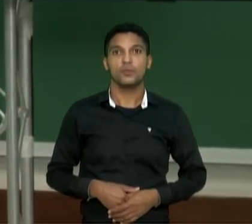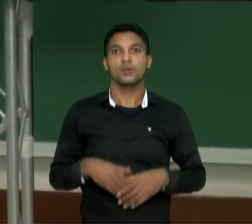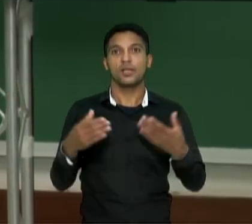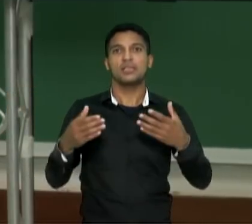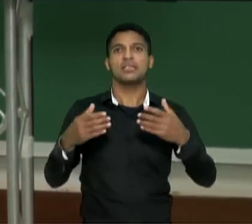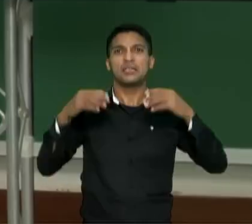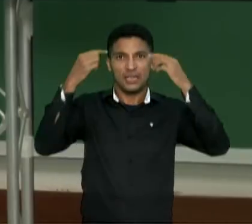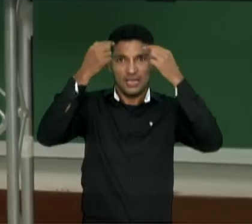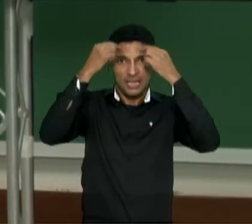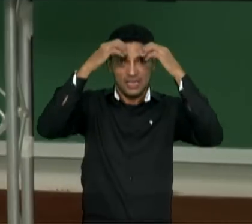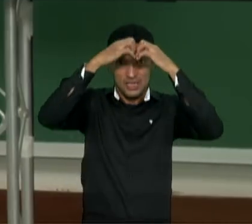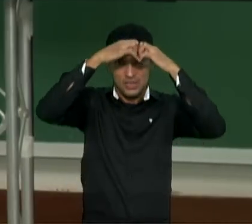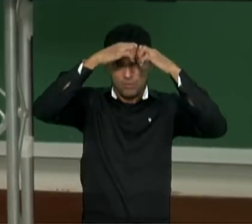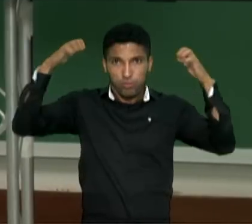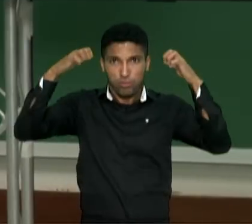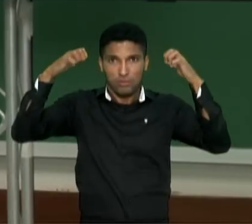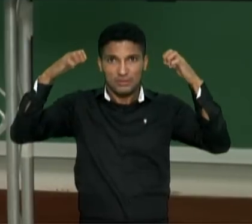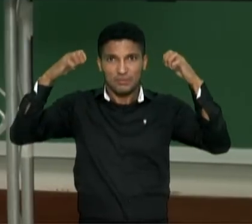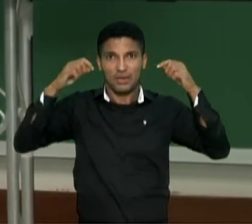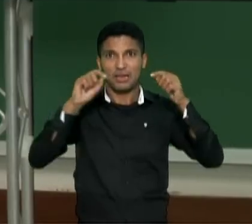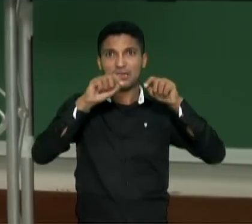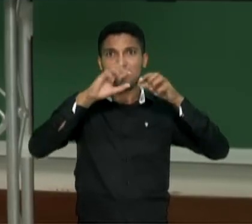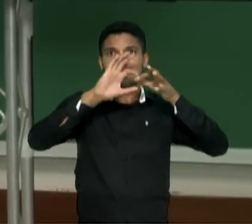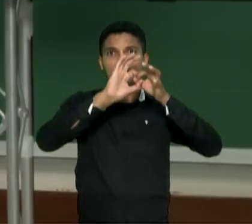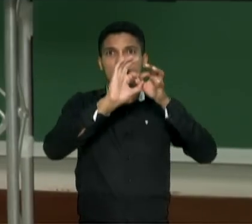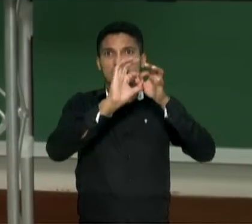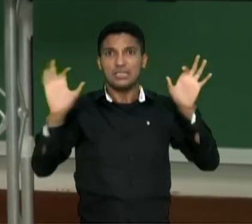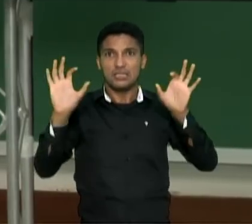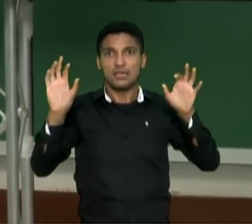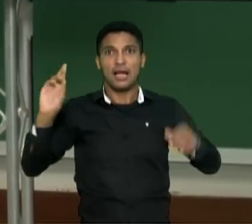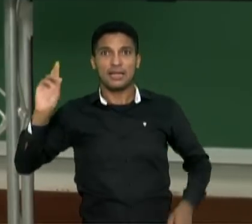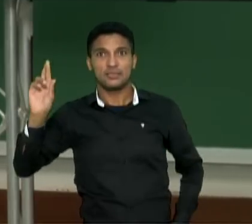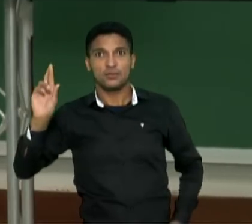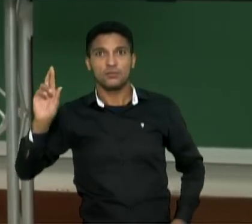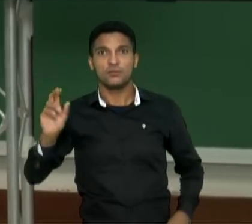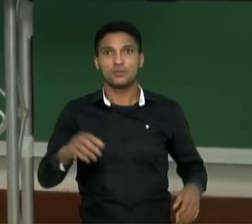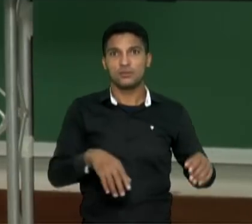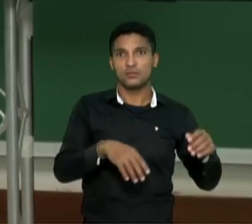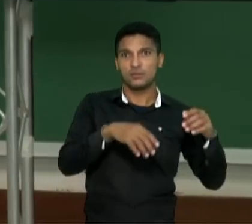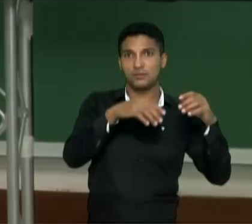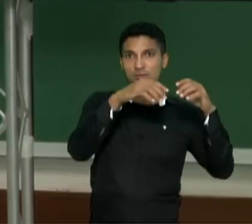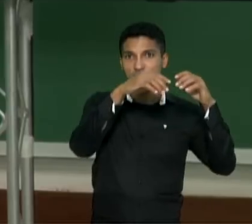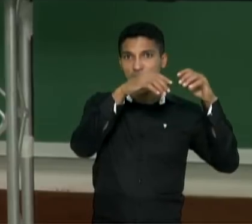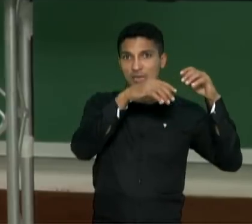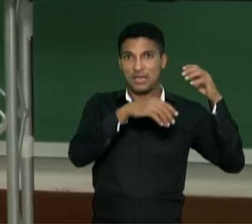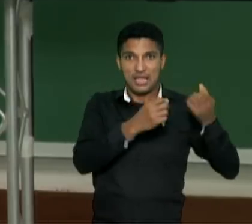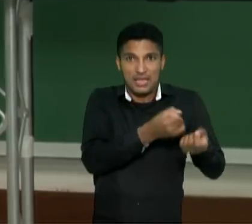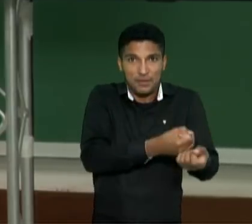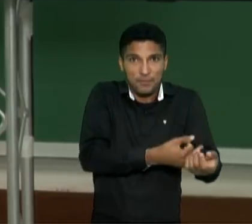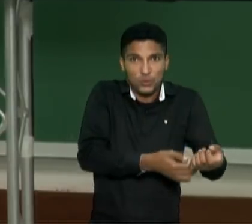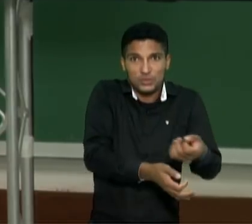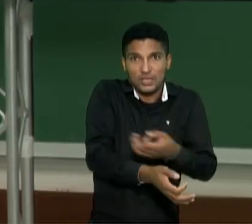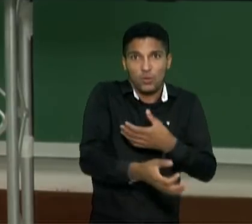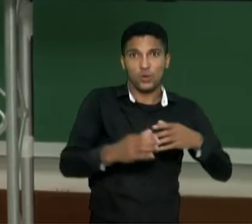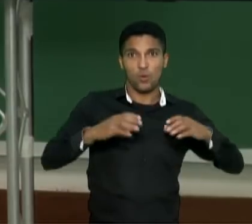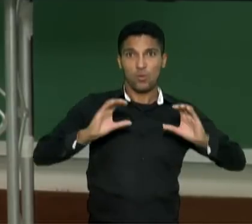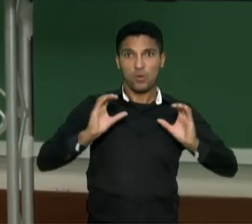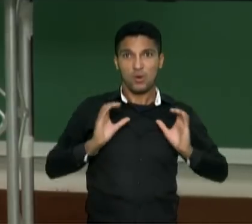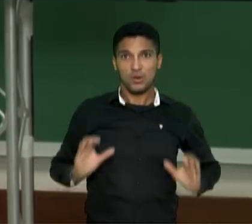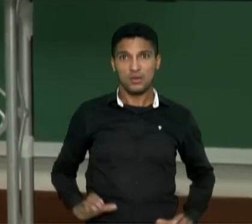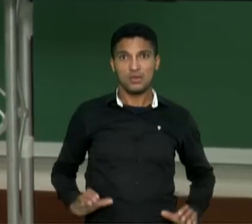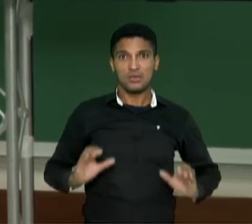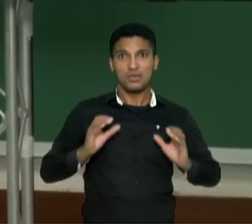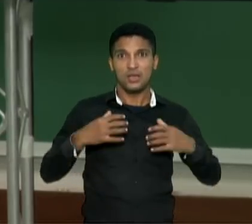separar o que é racional, o que é emocional, nas atitudes que a gente toma. Mas mesmo assim, a gente vai fazer esse